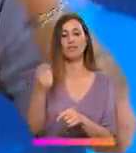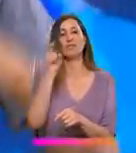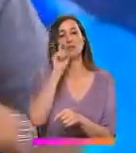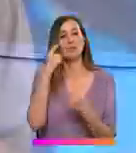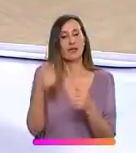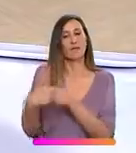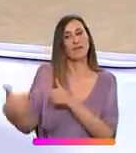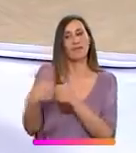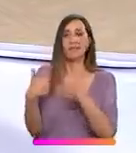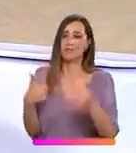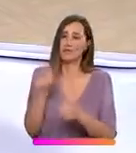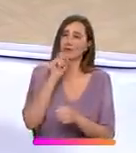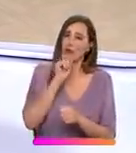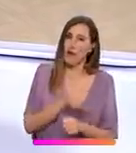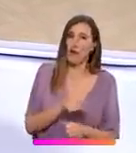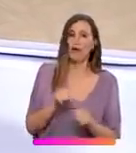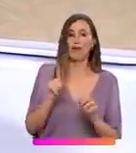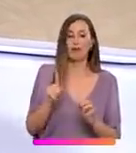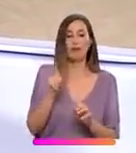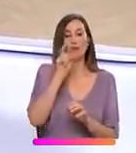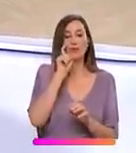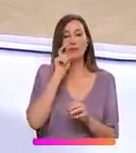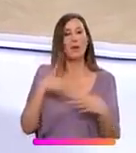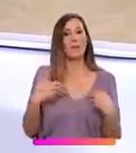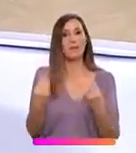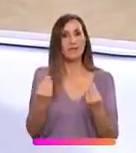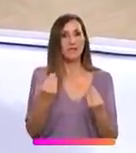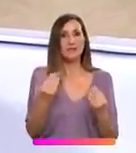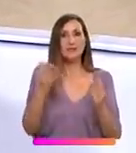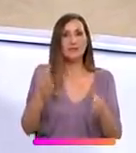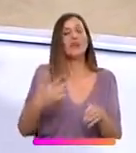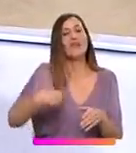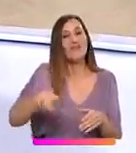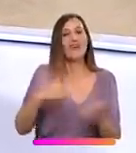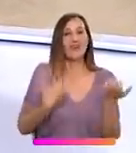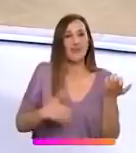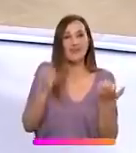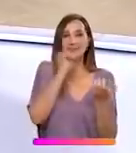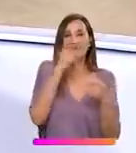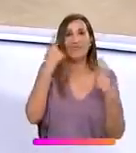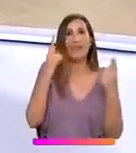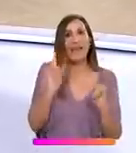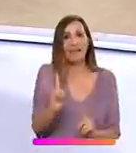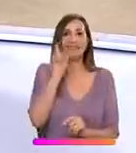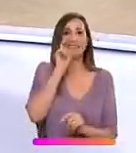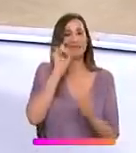segurança, com distância. Claro. Pessoas... Cultura é segura. É super segura, portanto não tenham medo. Não tenham medo de ir aos concertos, espetáculos, é super seguro.